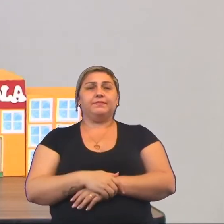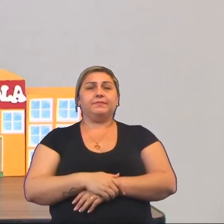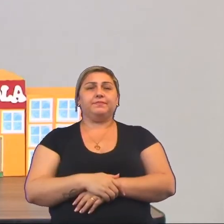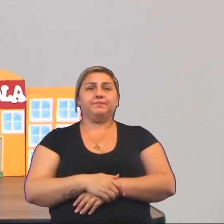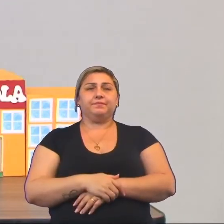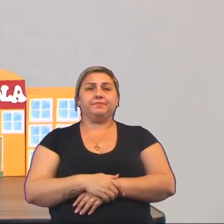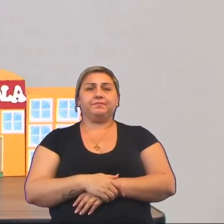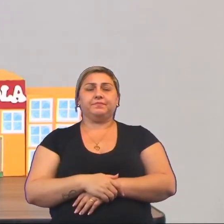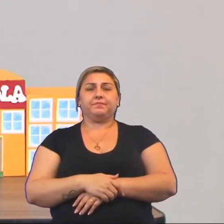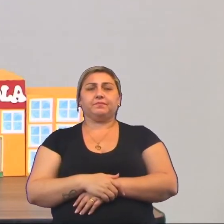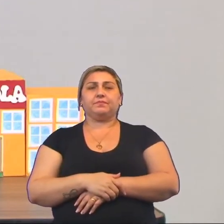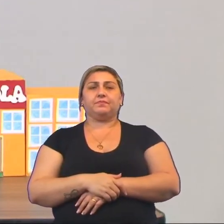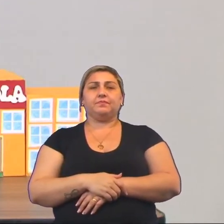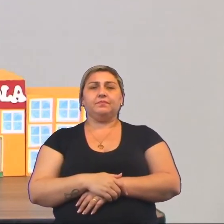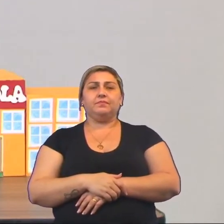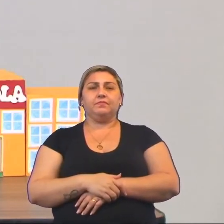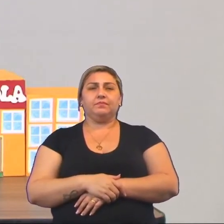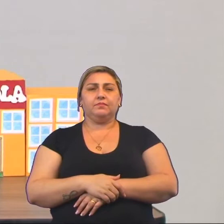crianças?